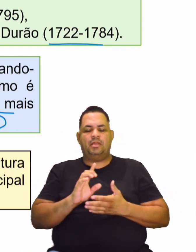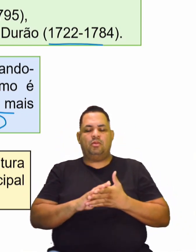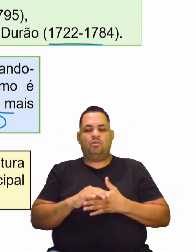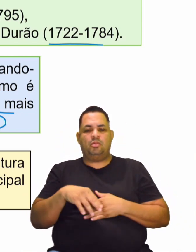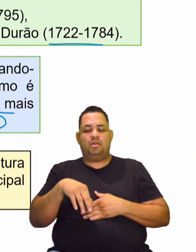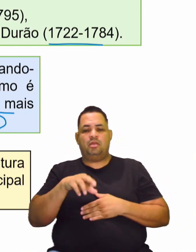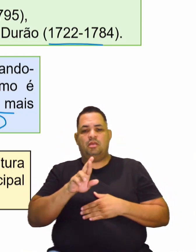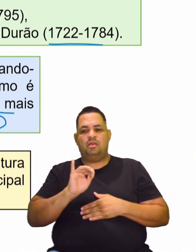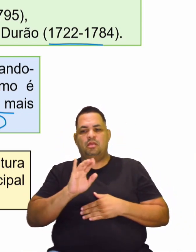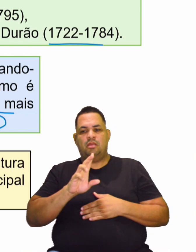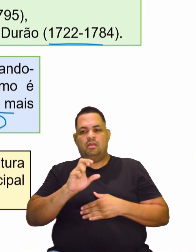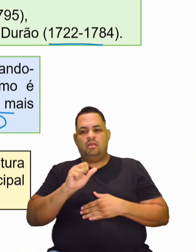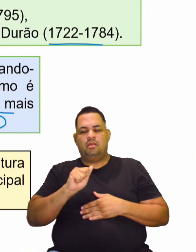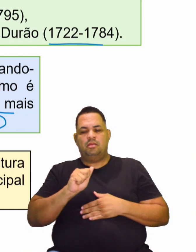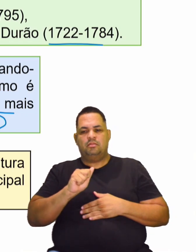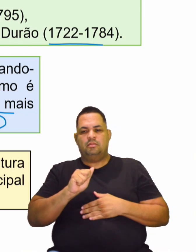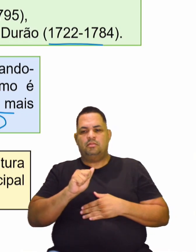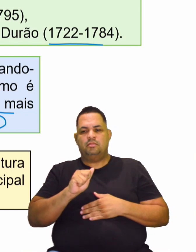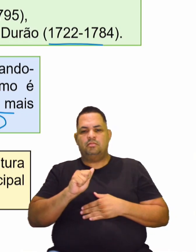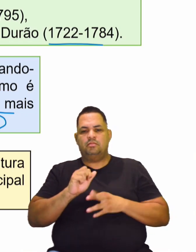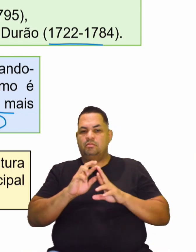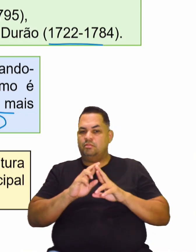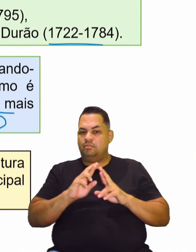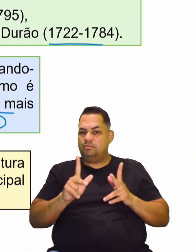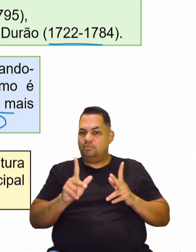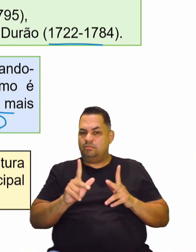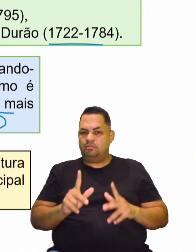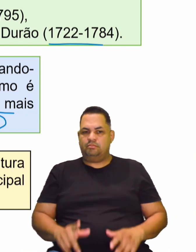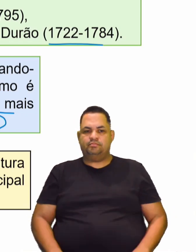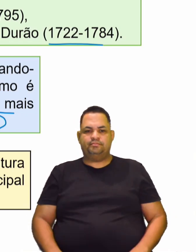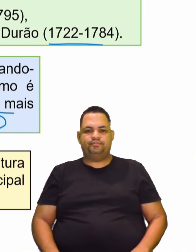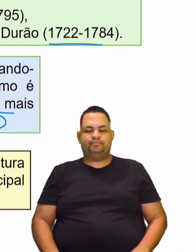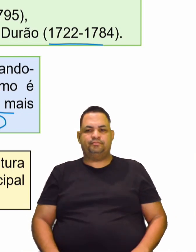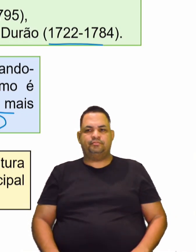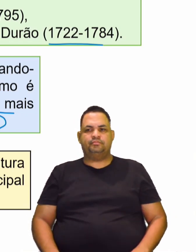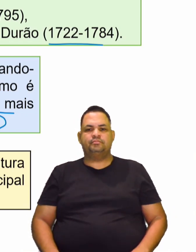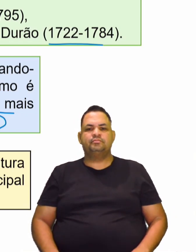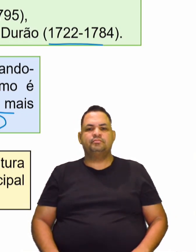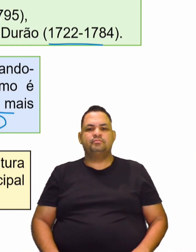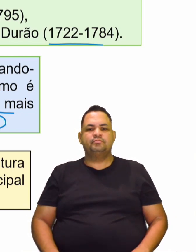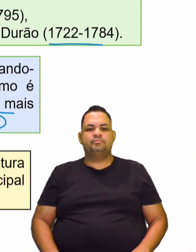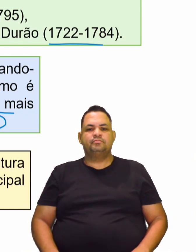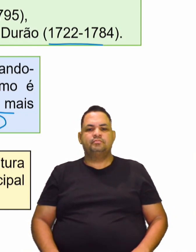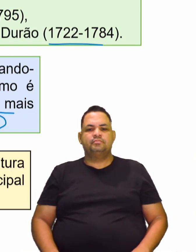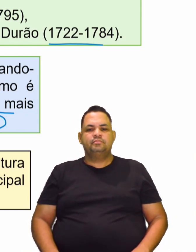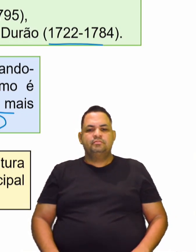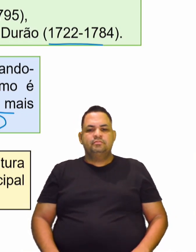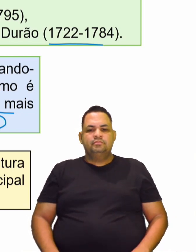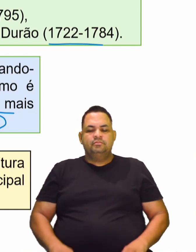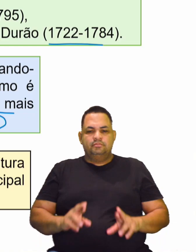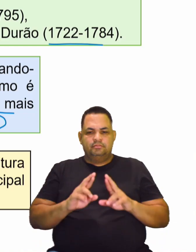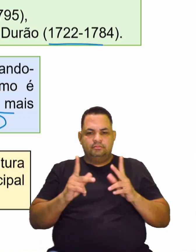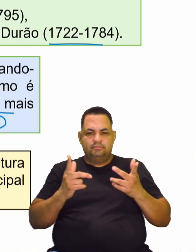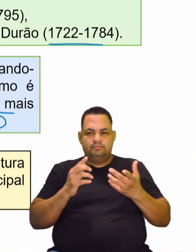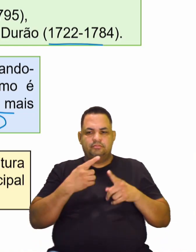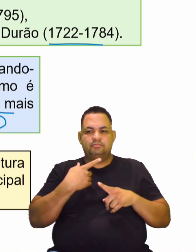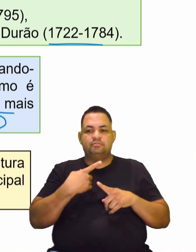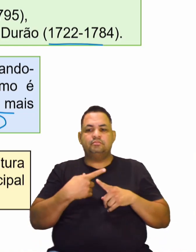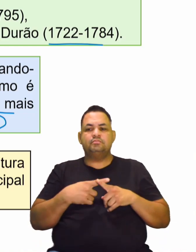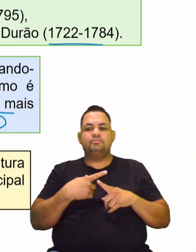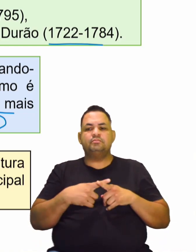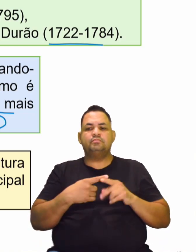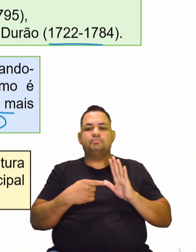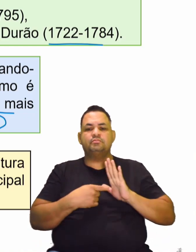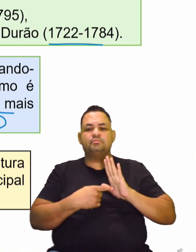versos rimados. Espero que vocês tenham compreendido aí. essas diferenças. Por que eu trouxe,